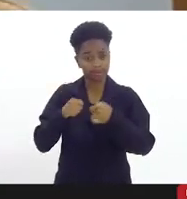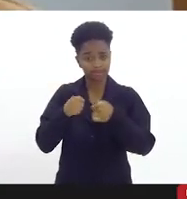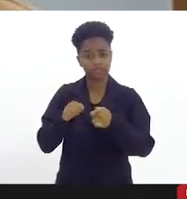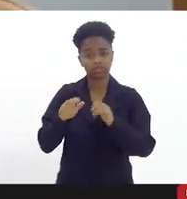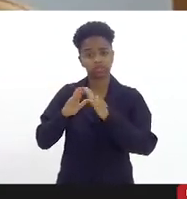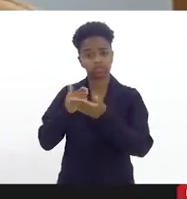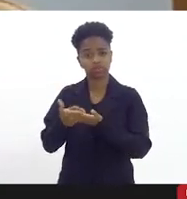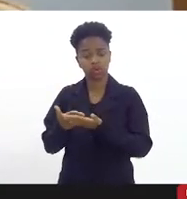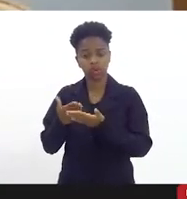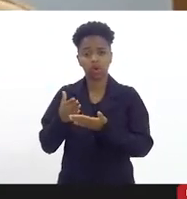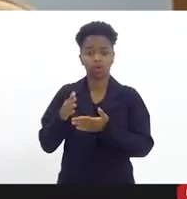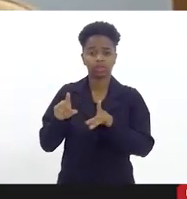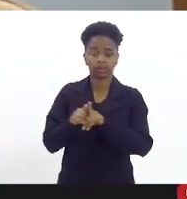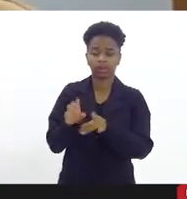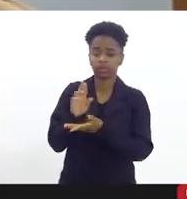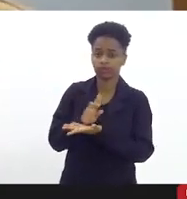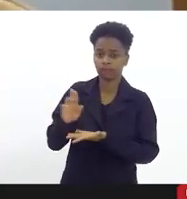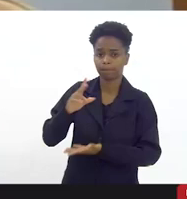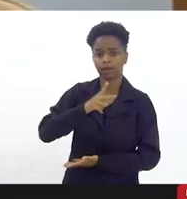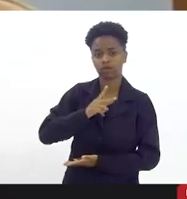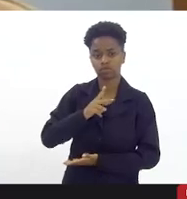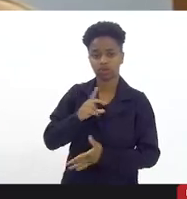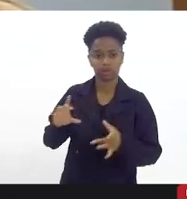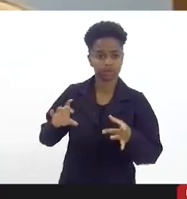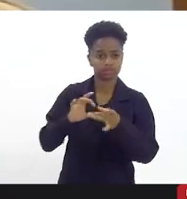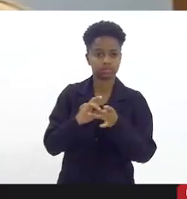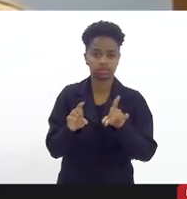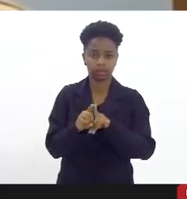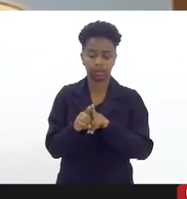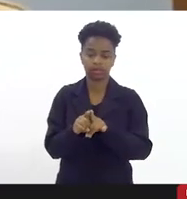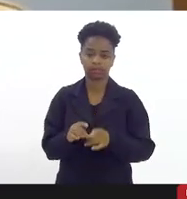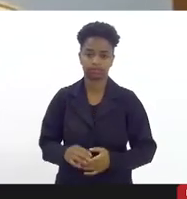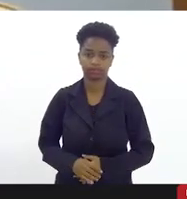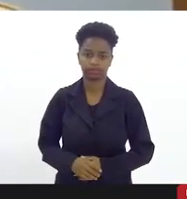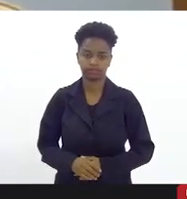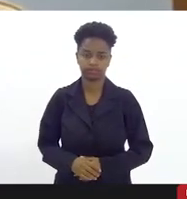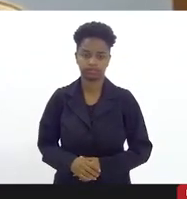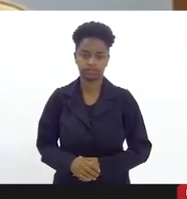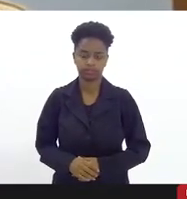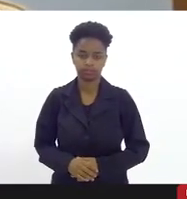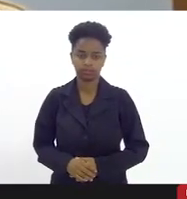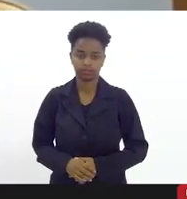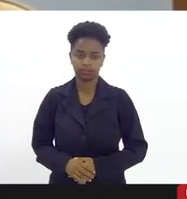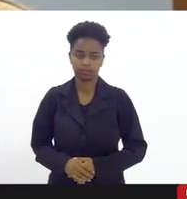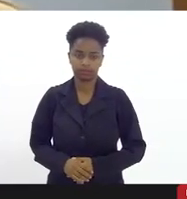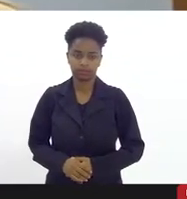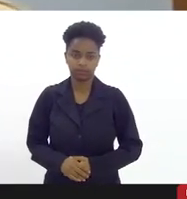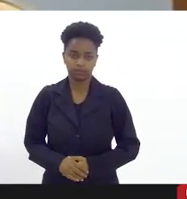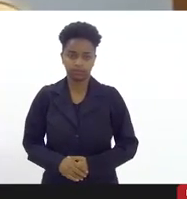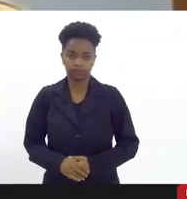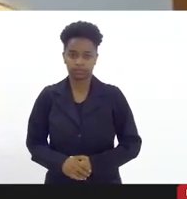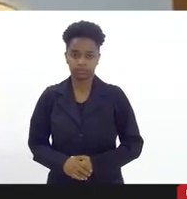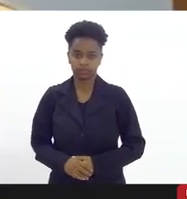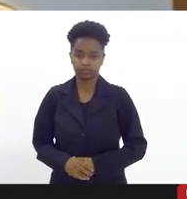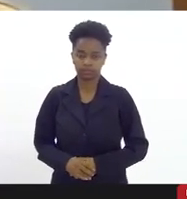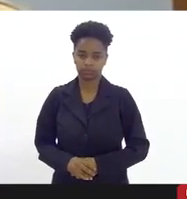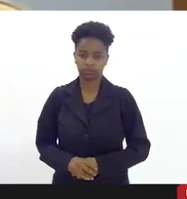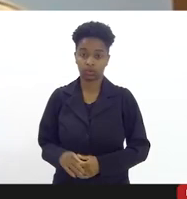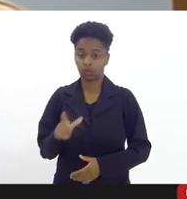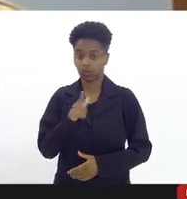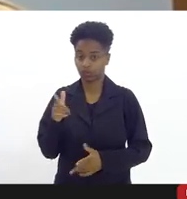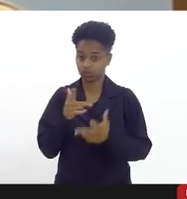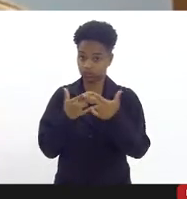privado de educação porque é parte do nosso sistema educacional brasileiro uma outra questão que nós